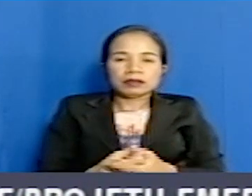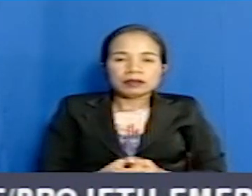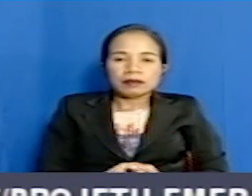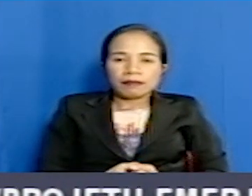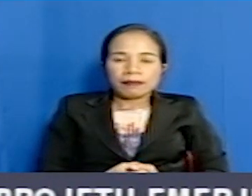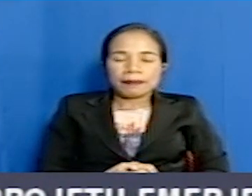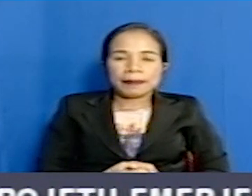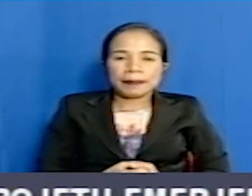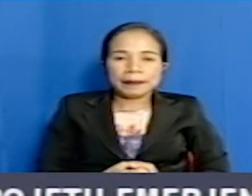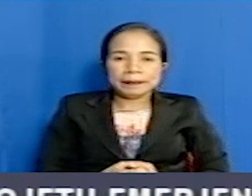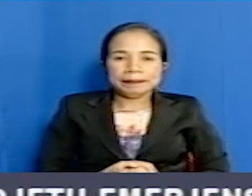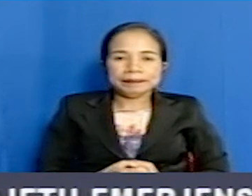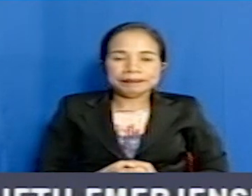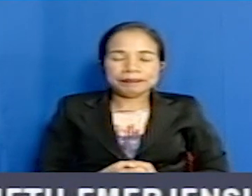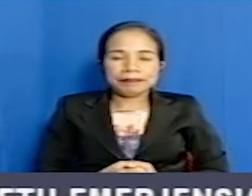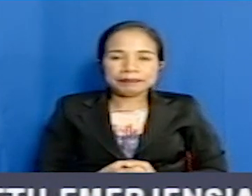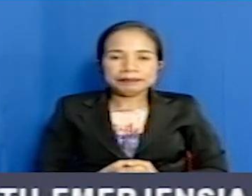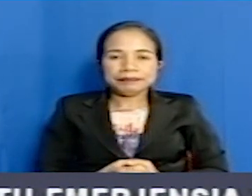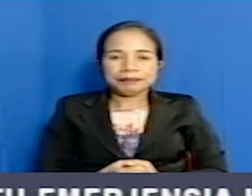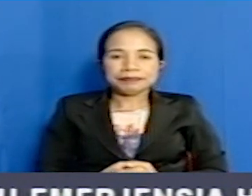linha não é composto hoje